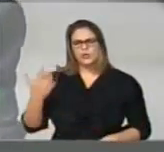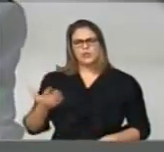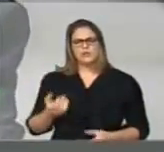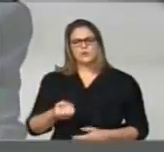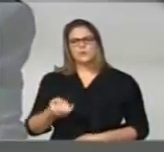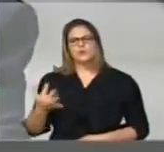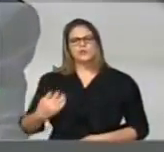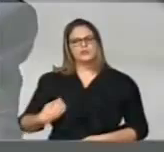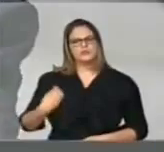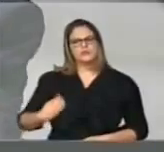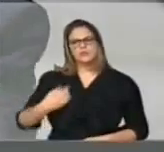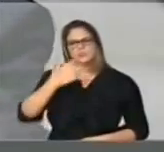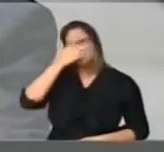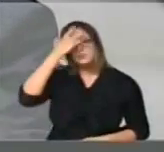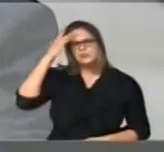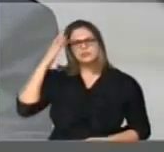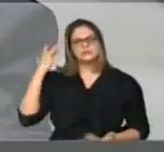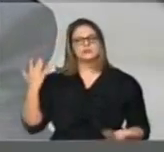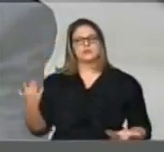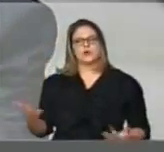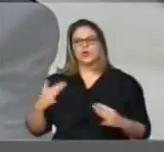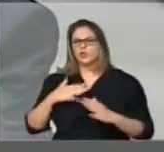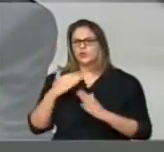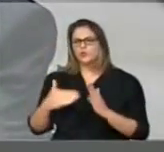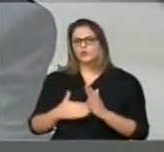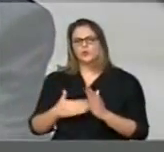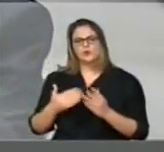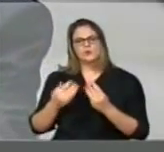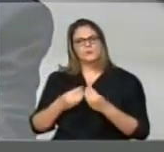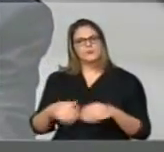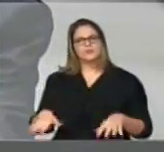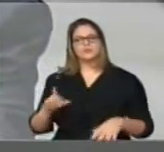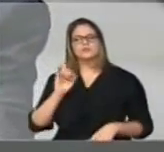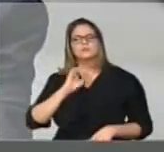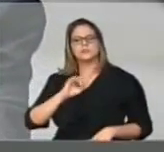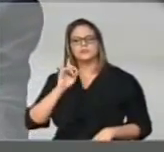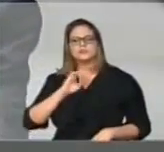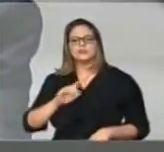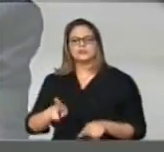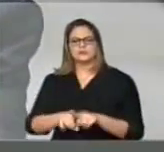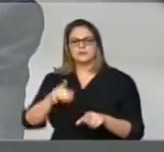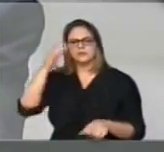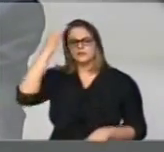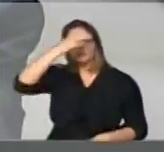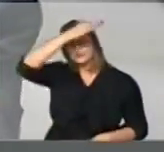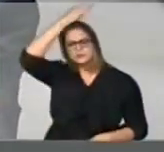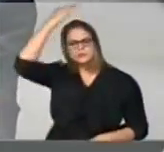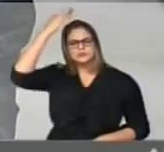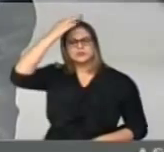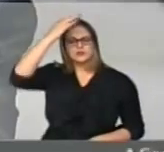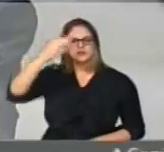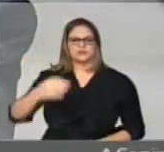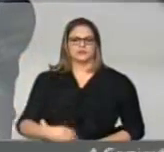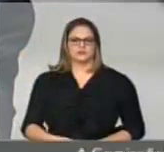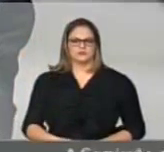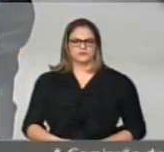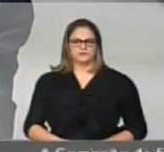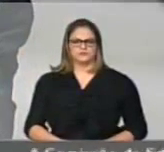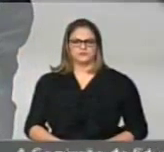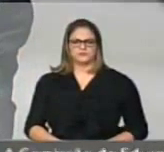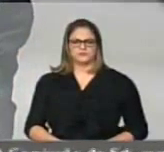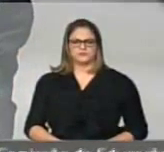humanas, em todos os prejuízos que trarão o Estado de Minas Gerais e do Espírito Santo. Eu, inclusive, estranho